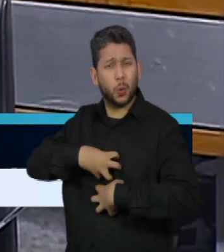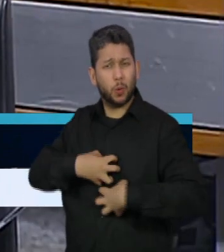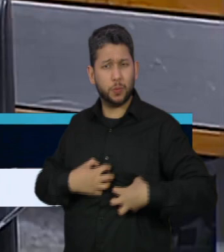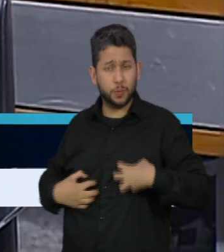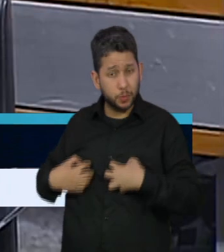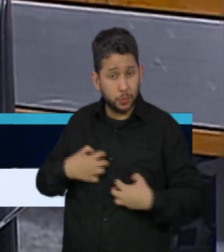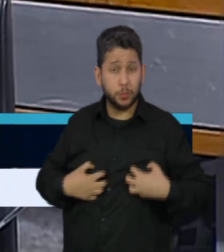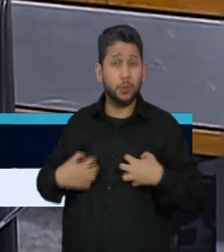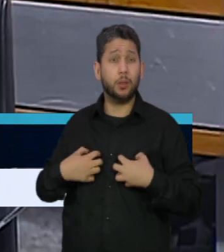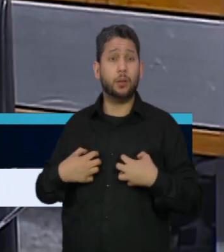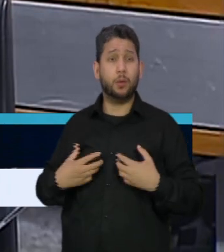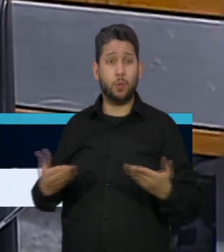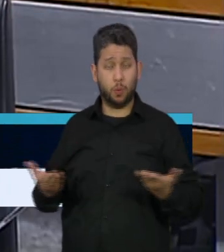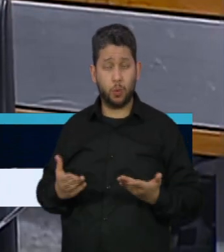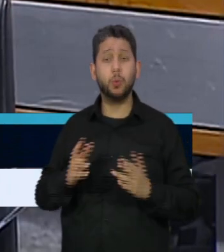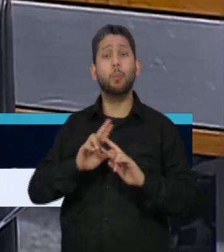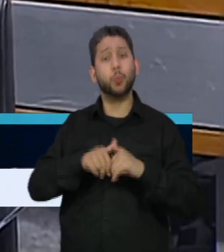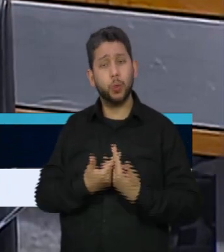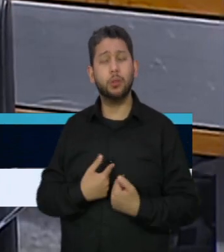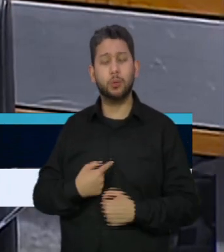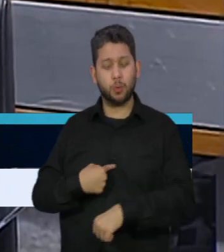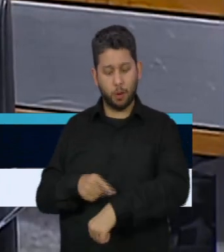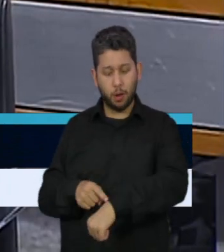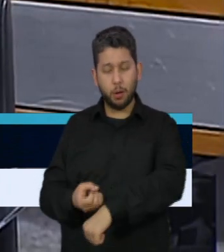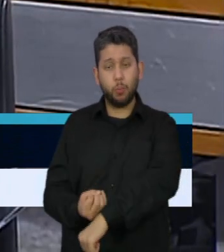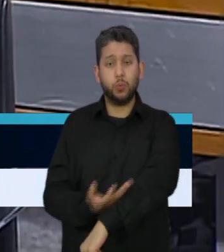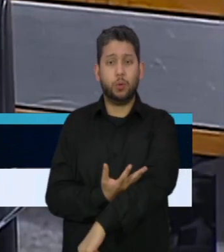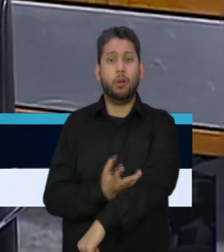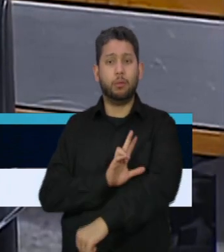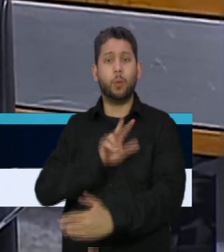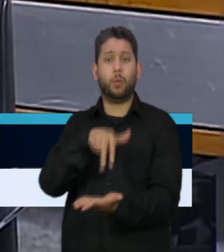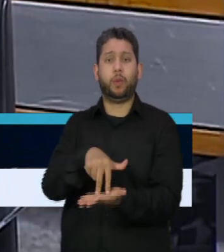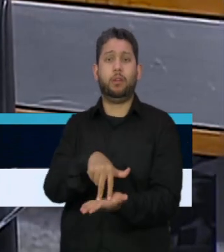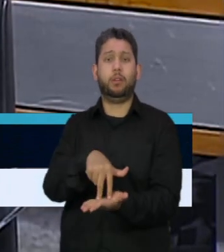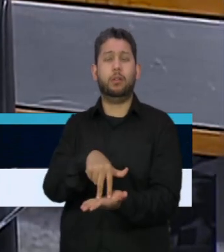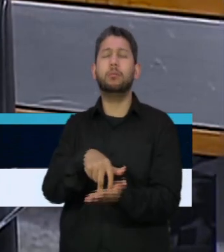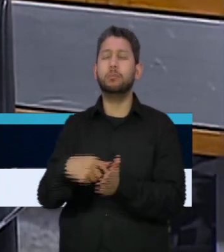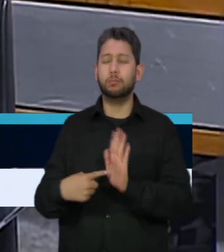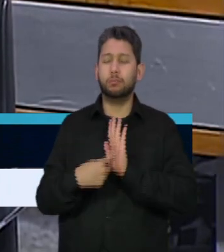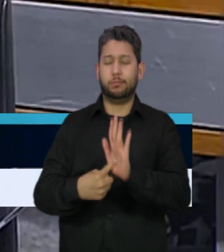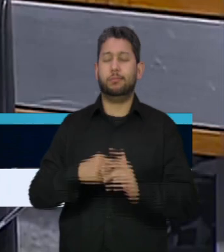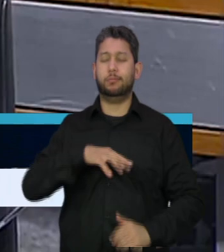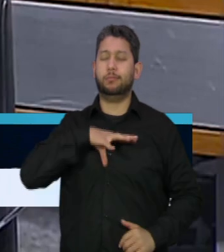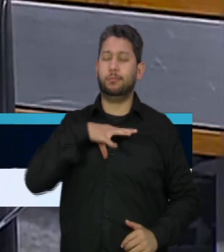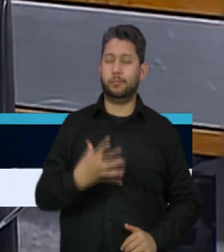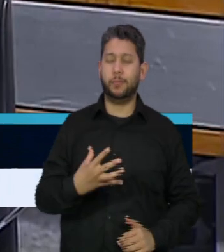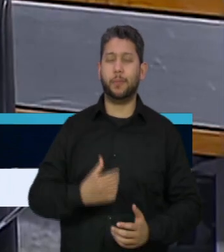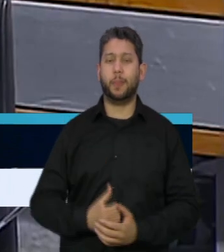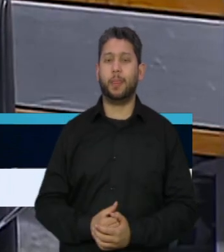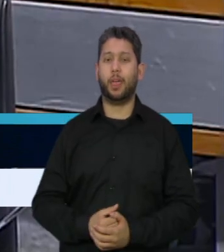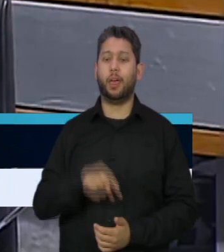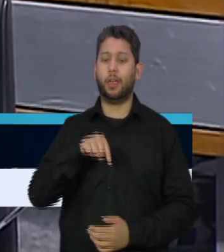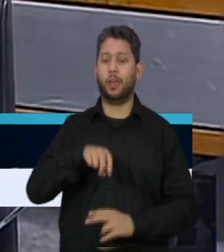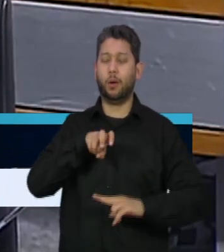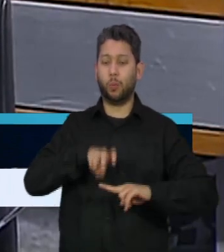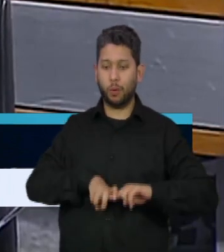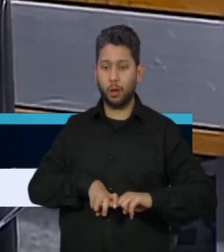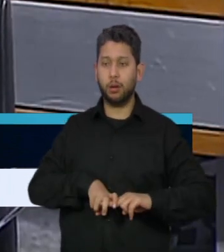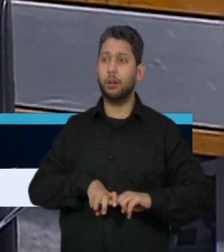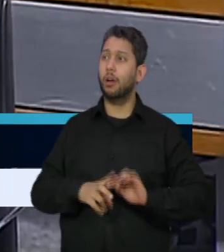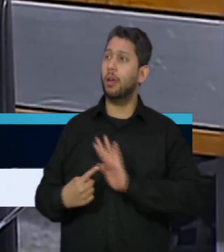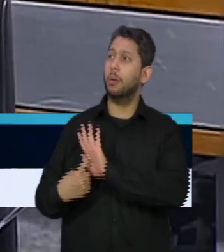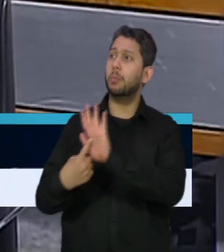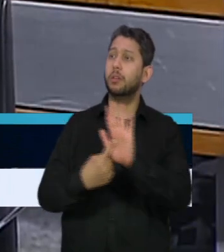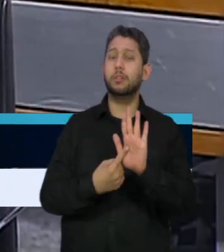passamos. E é por isso que eu fico tão emocionada de estar aqui. Aqui, esse lugar representa